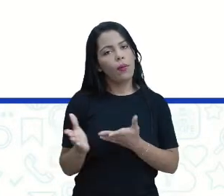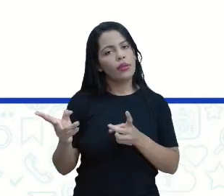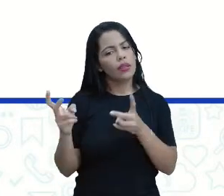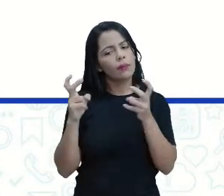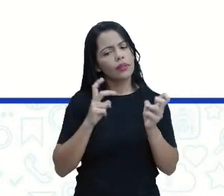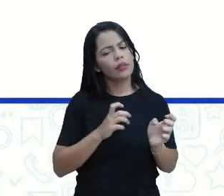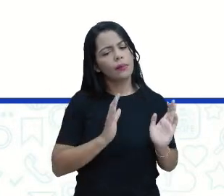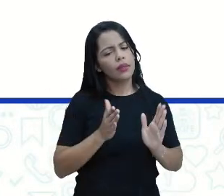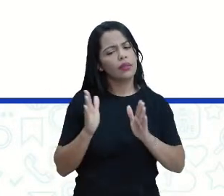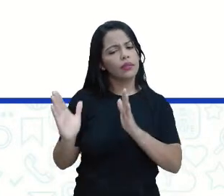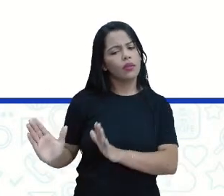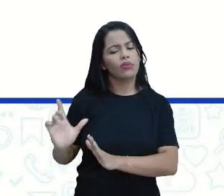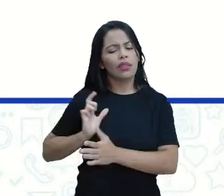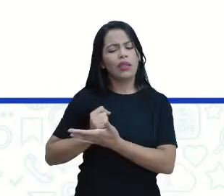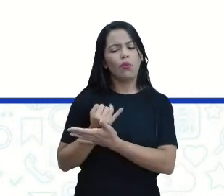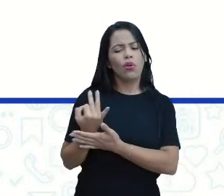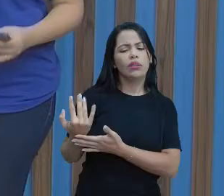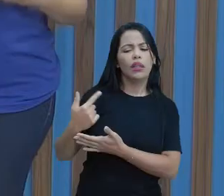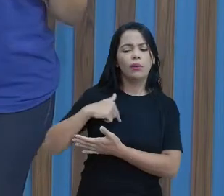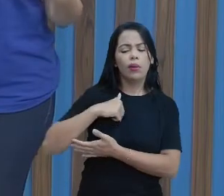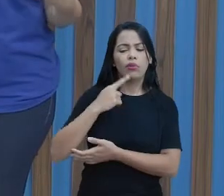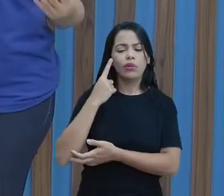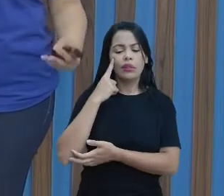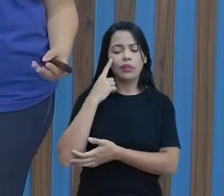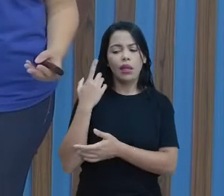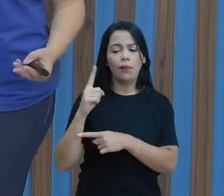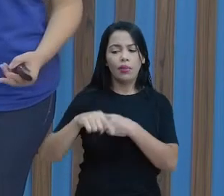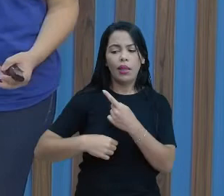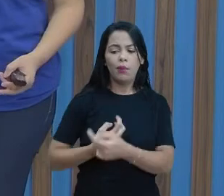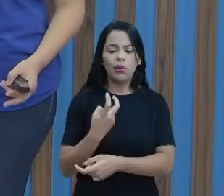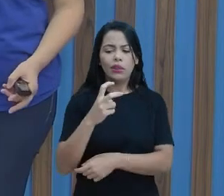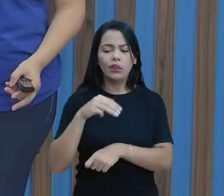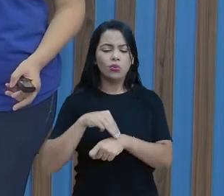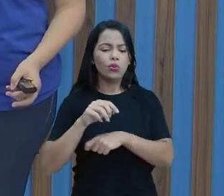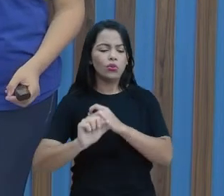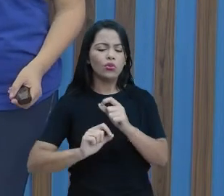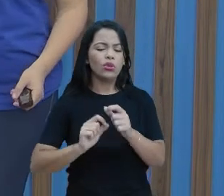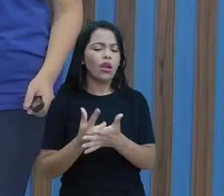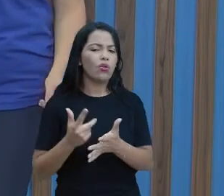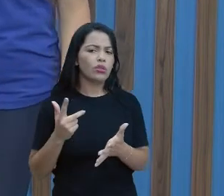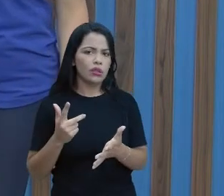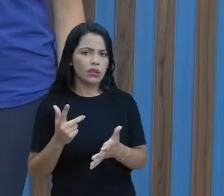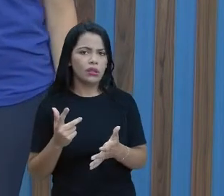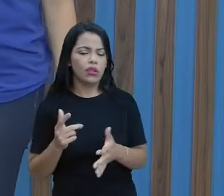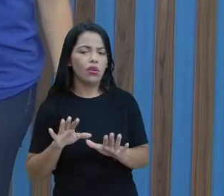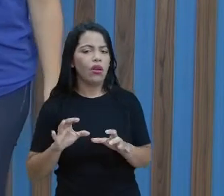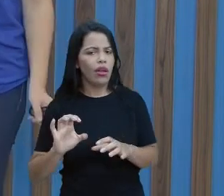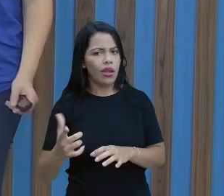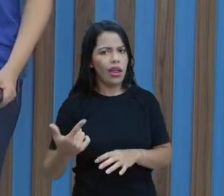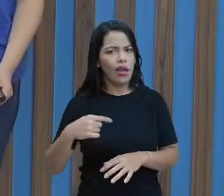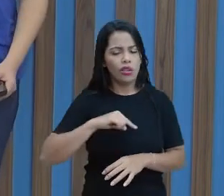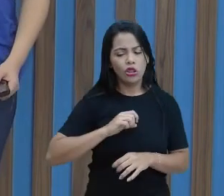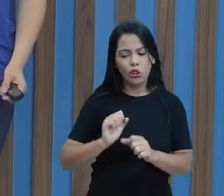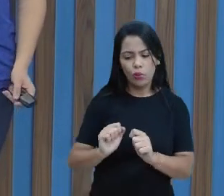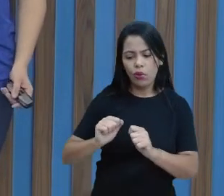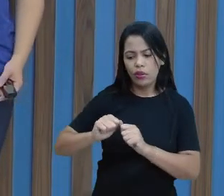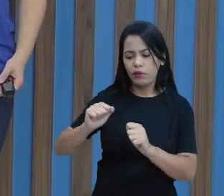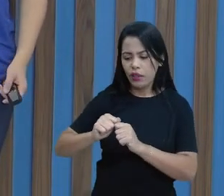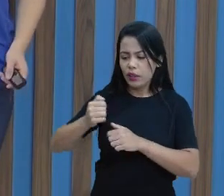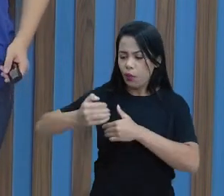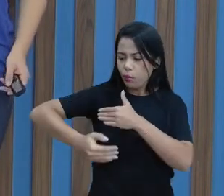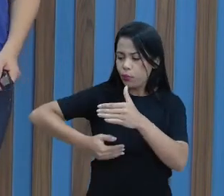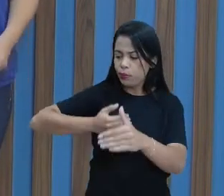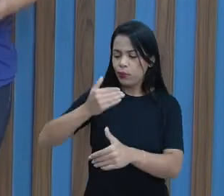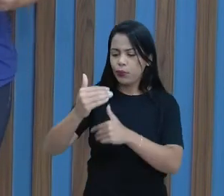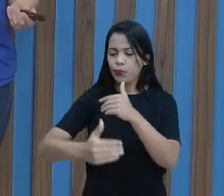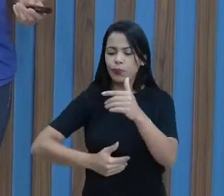peraí, professora, tem uma quantidade para eu saber, depois de 5 minutos, o que é que aconteceu aí? Claro que a gente pode ir fazendo passo a passo, né, de um